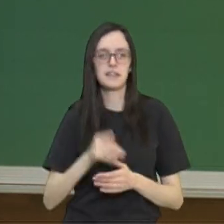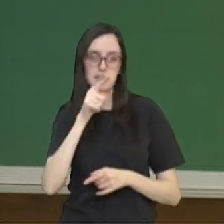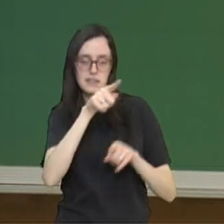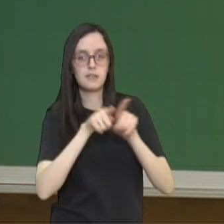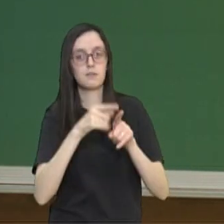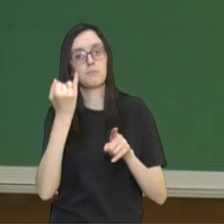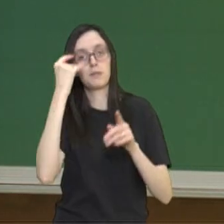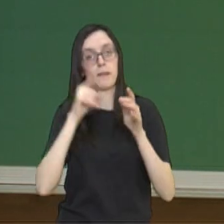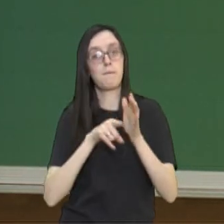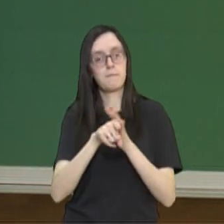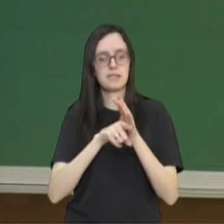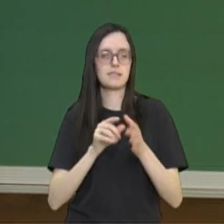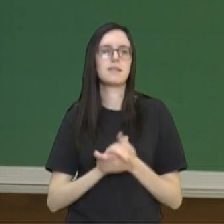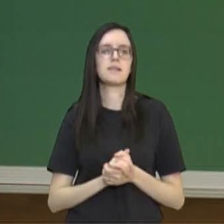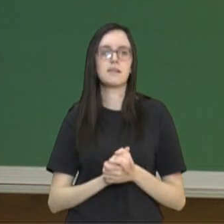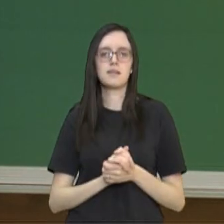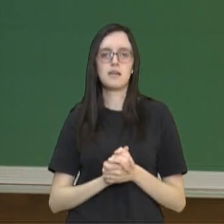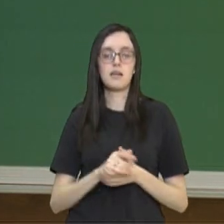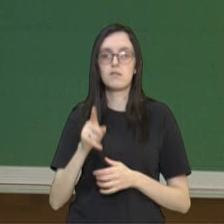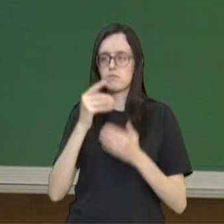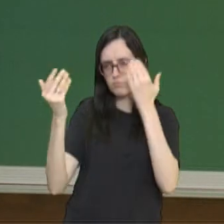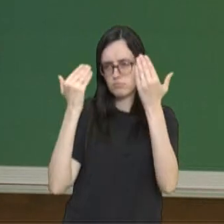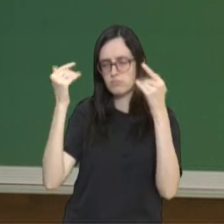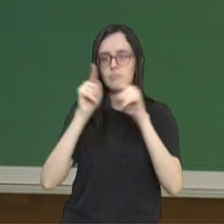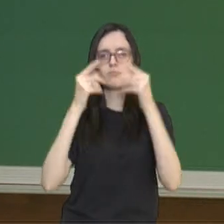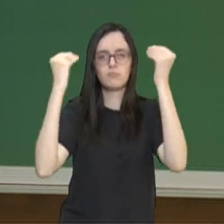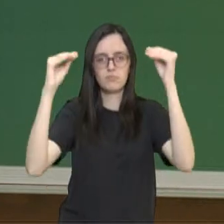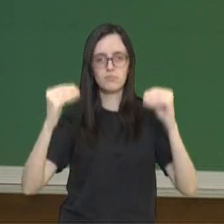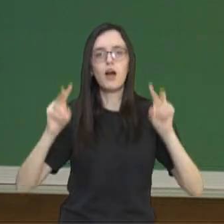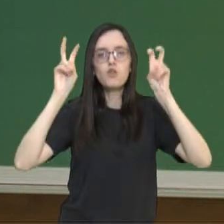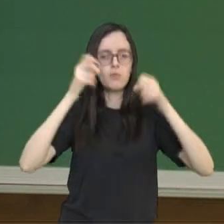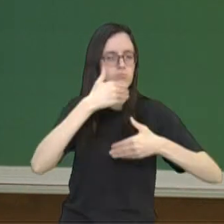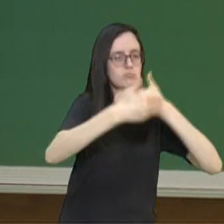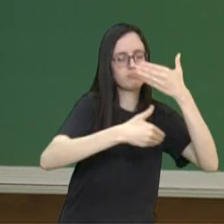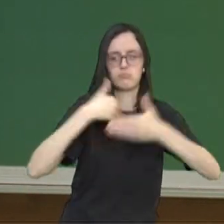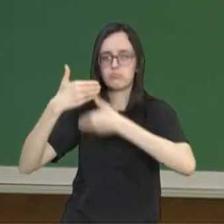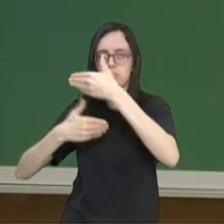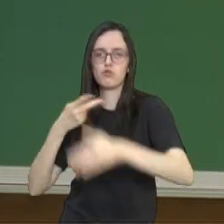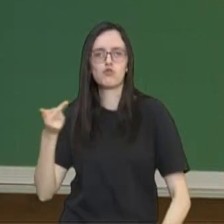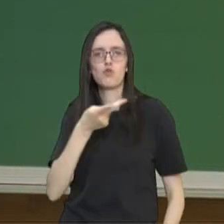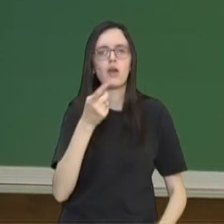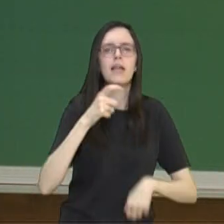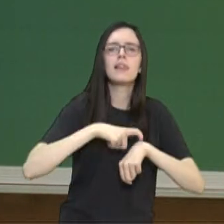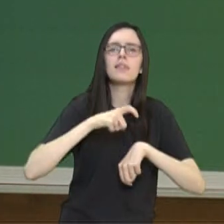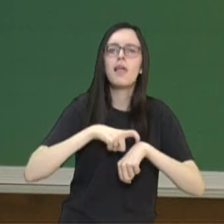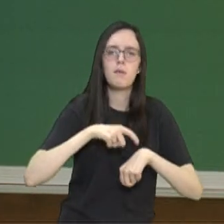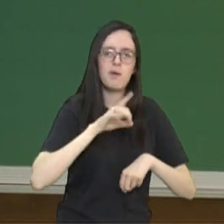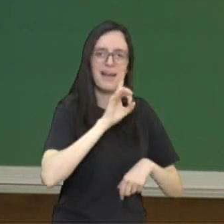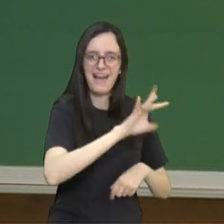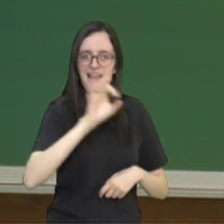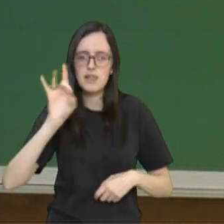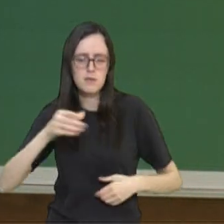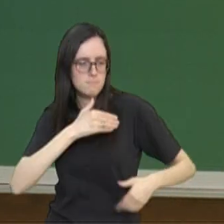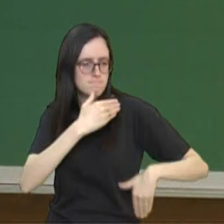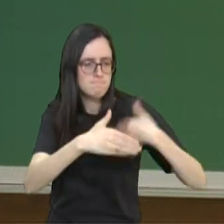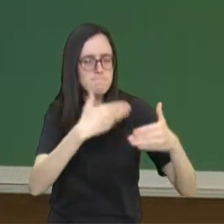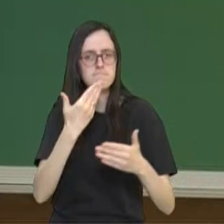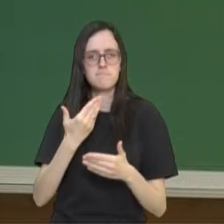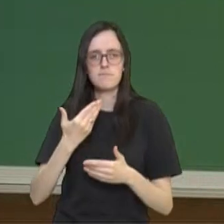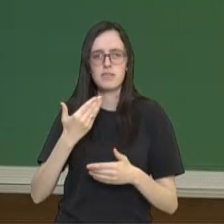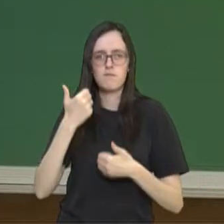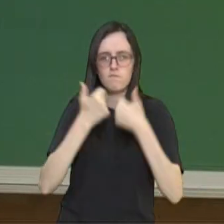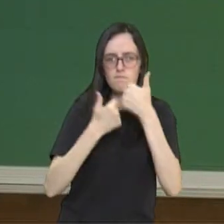aqui. O que os dois têm em comum? Pesquise sobre suas trajetórias no esporte. Então,